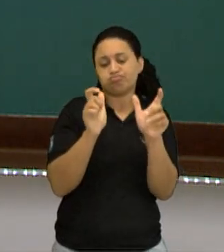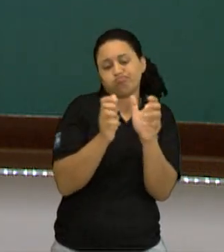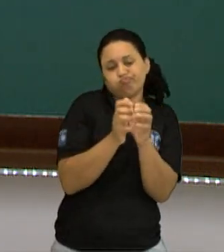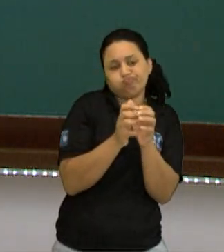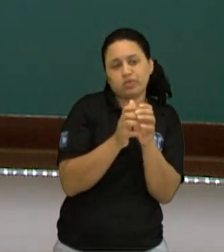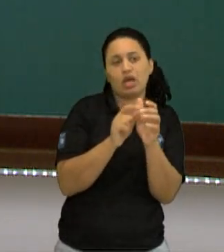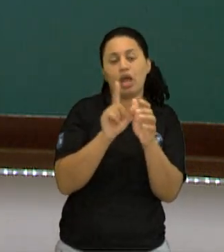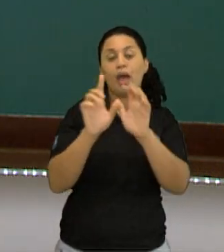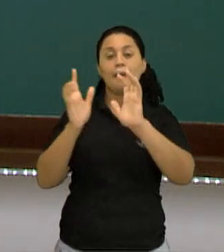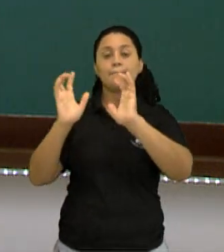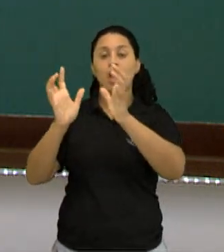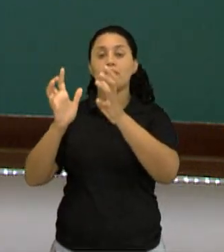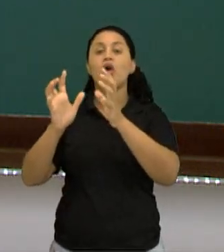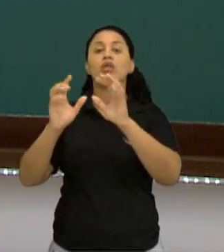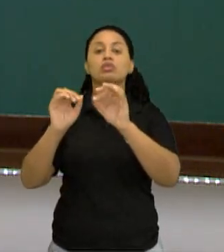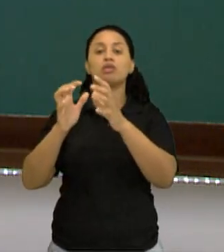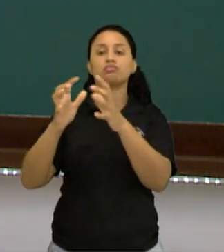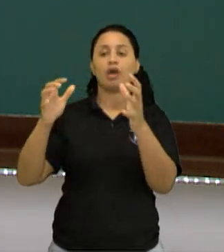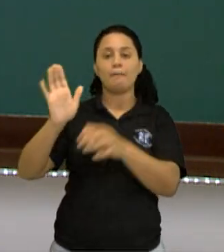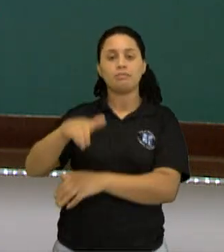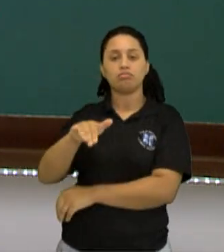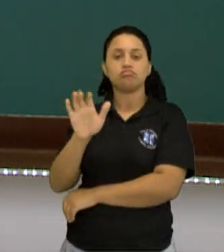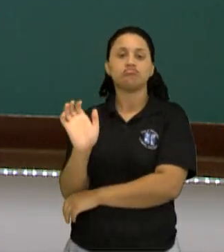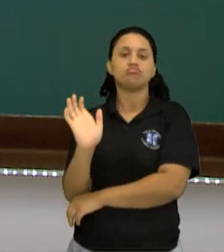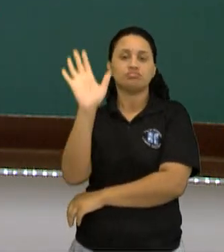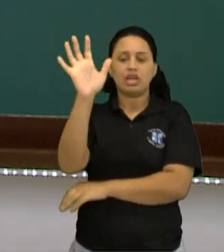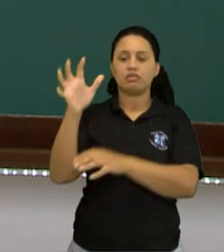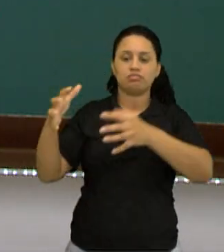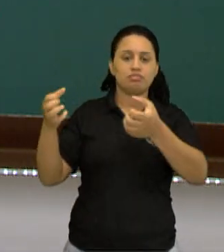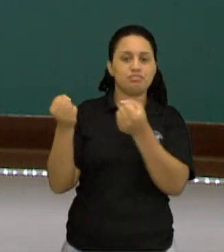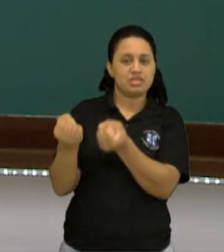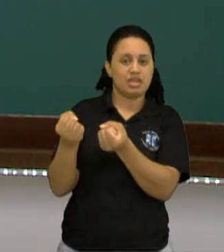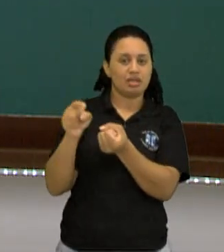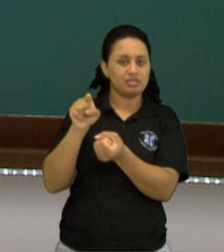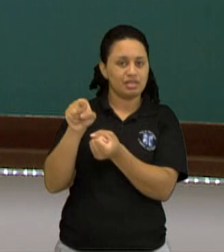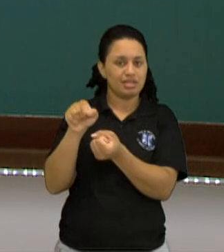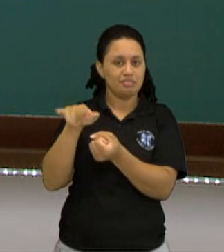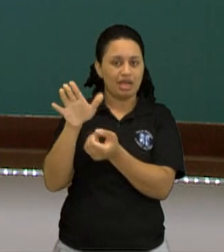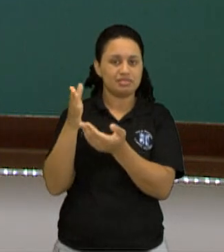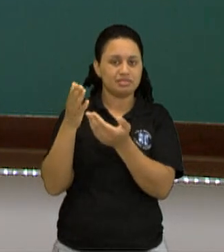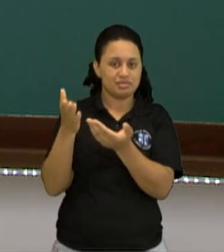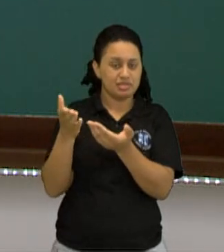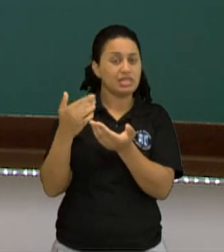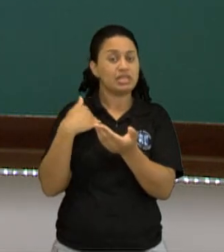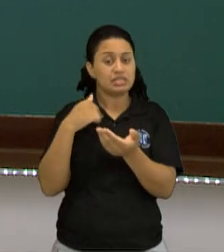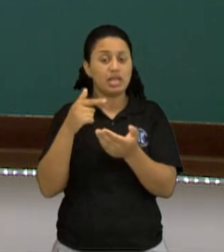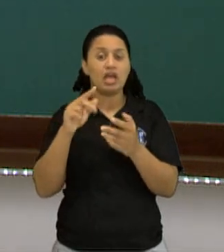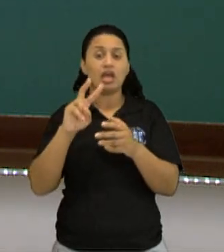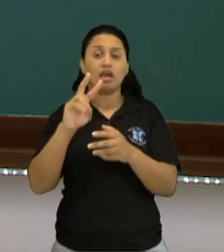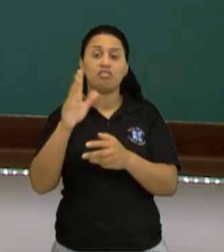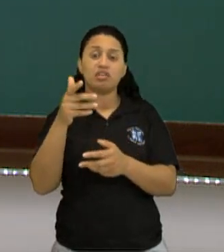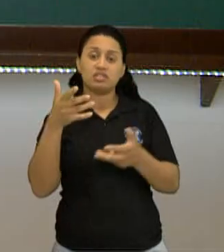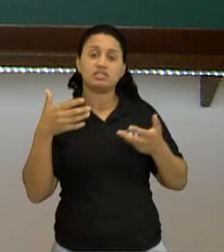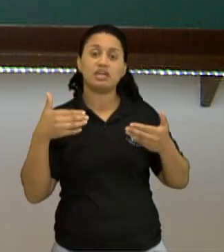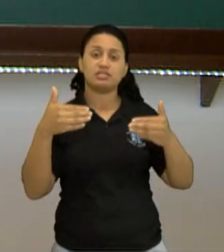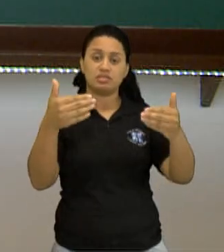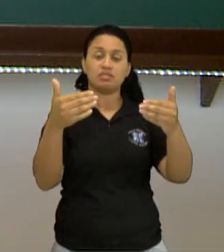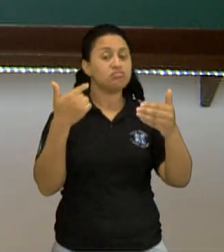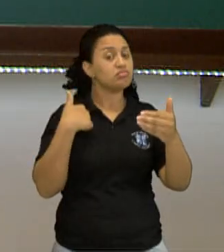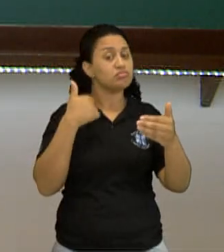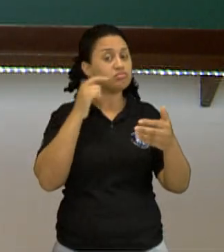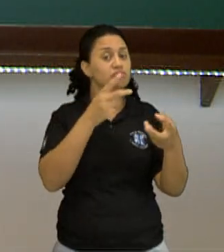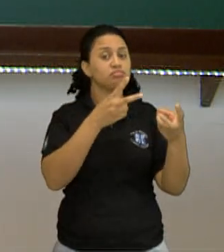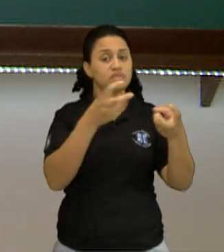uma bolada de uma bola de basquete, que normalmente é mais pesada. Certo? Se eles tiverem a mesma velocidade, tu vai perceber